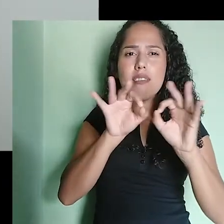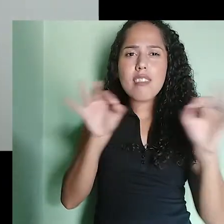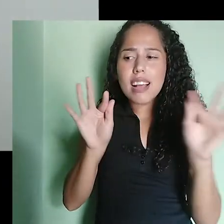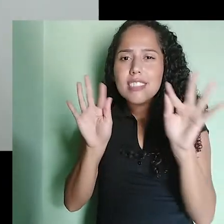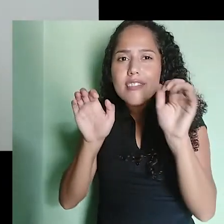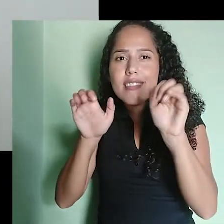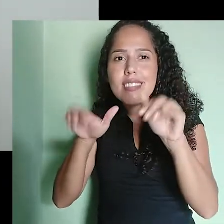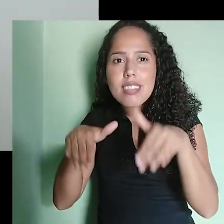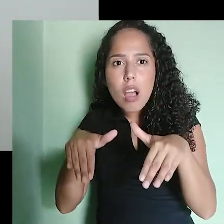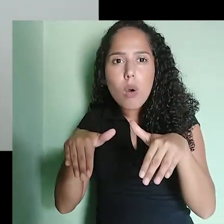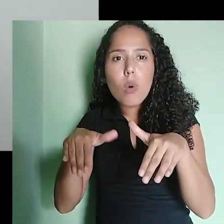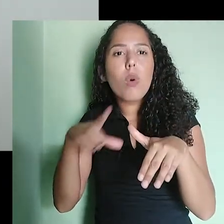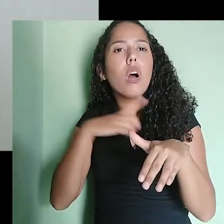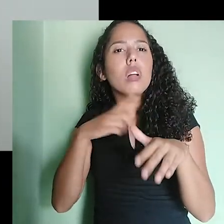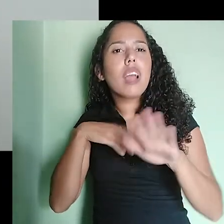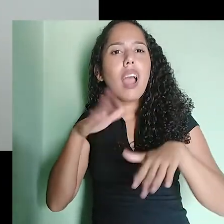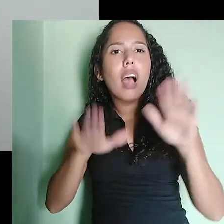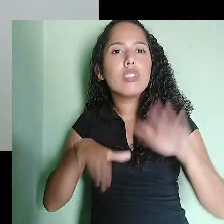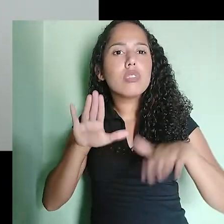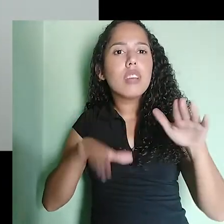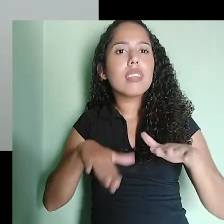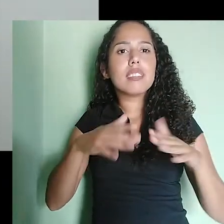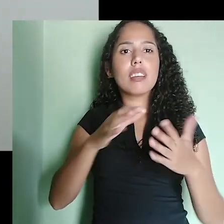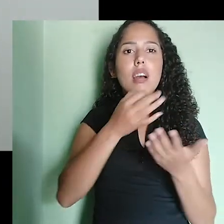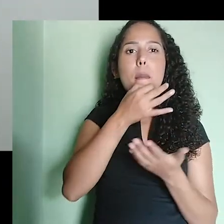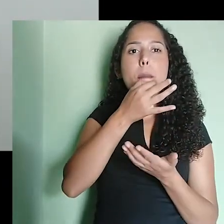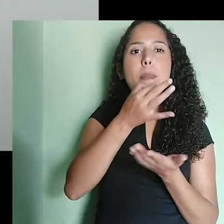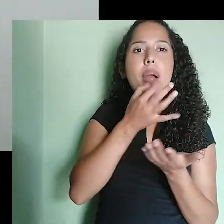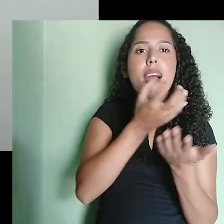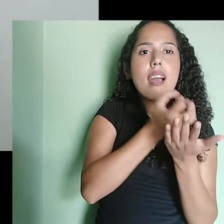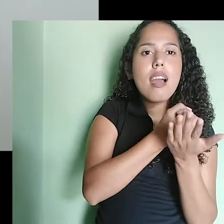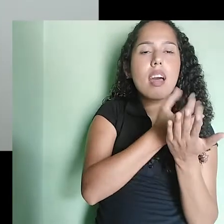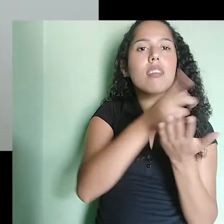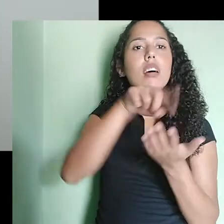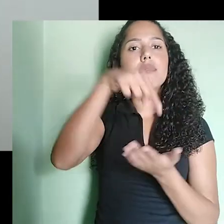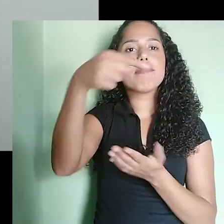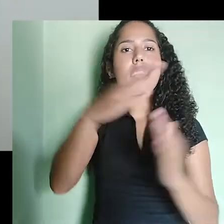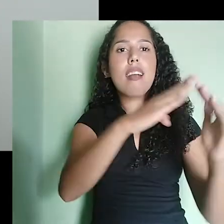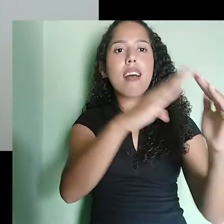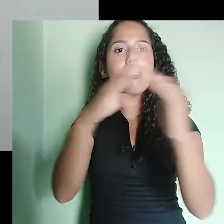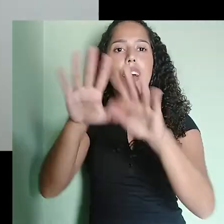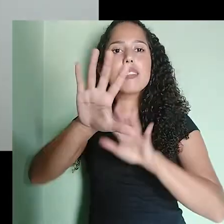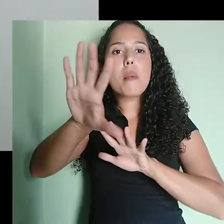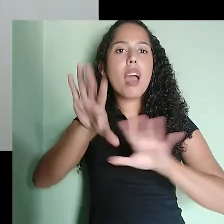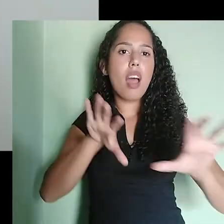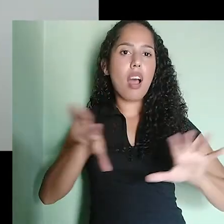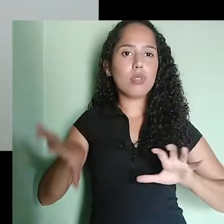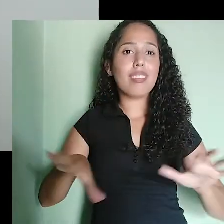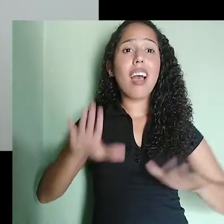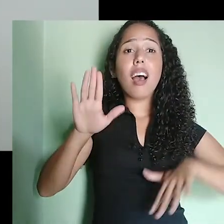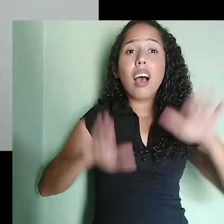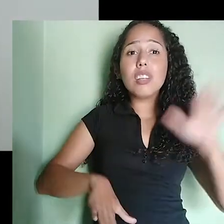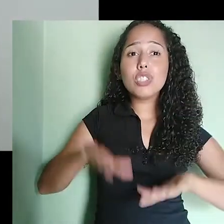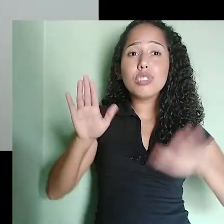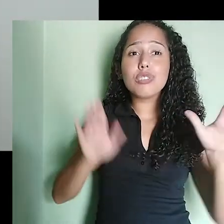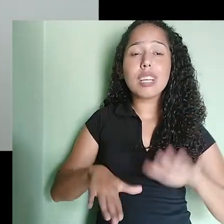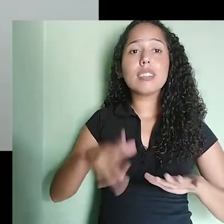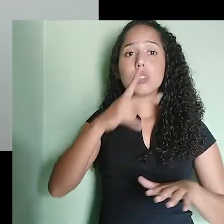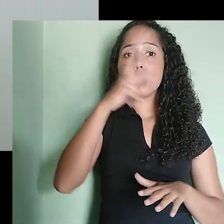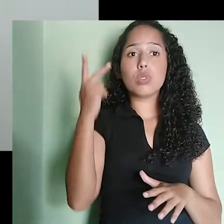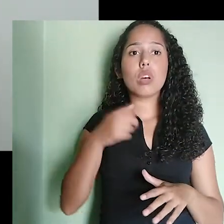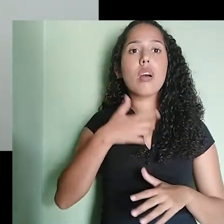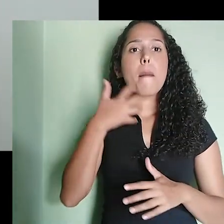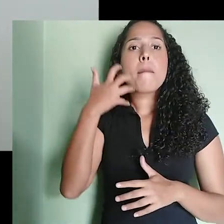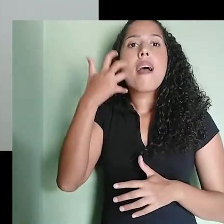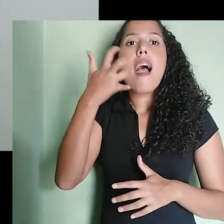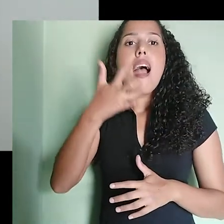gravado separado, pode ocorrer, mesmo você enviando um vídeo com guia da regência, enfim, alguém vai sustentar ou